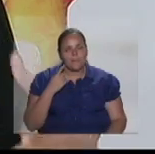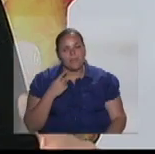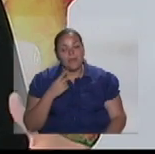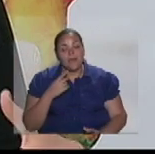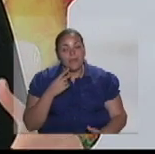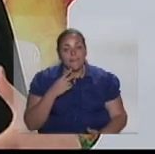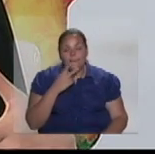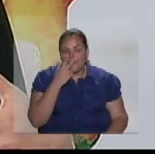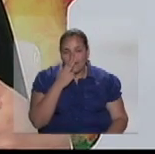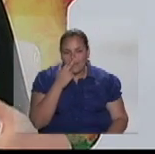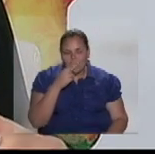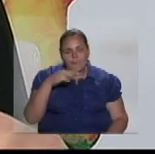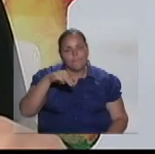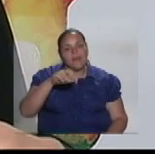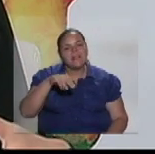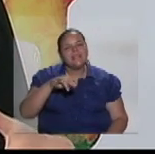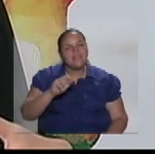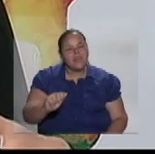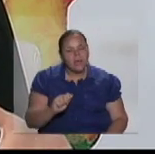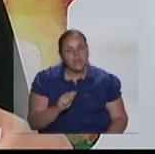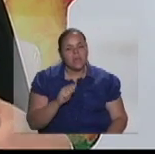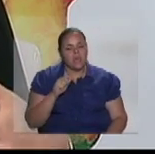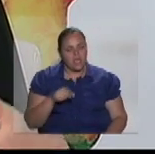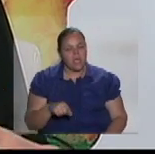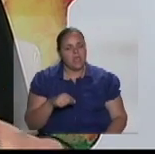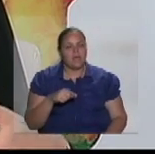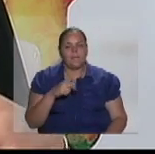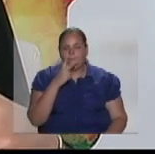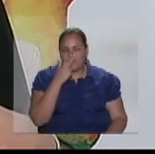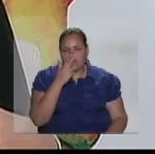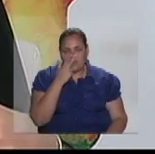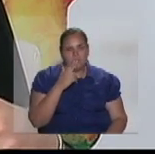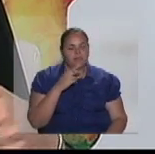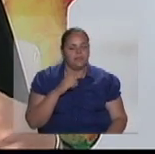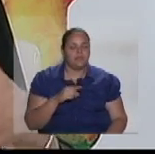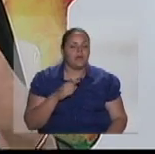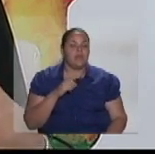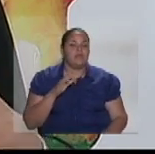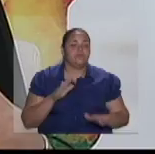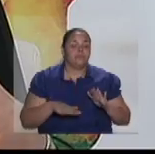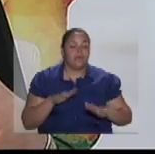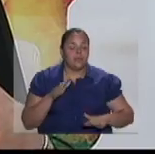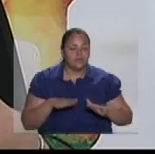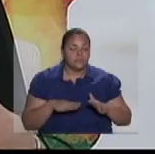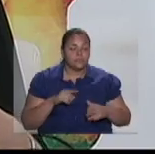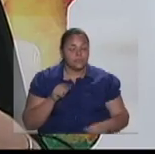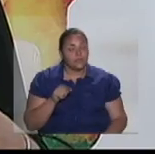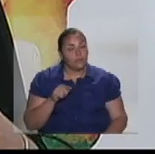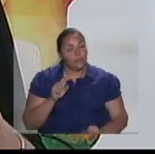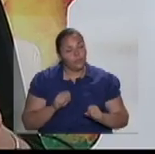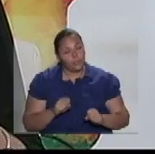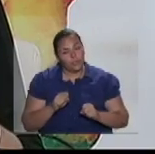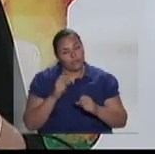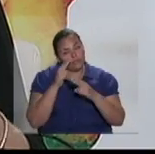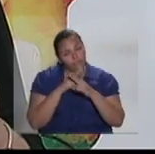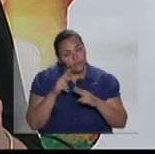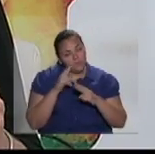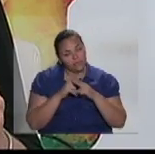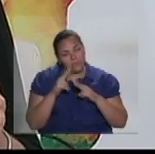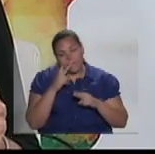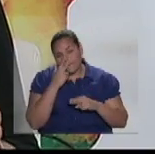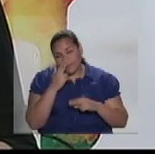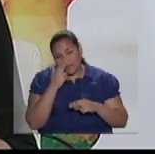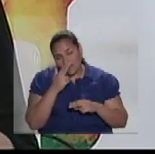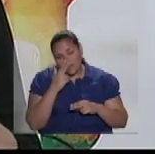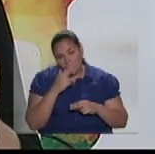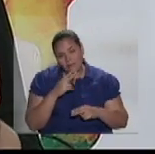né? A gente tem até muitas crianças hoje em dia que apresentam quadros que pode disfarçar